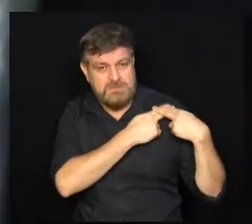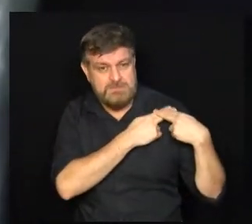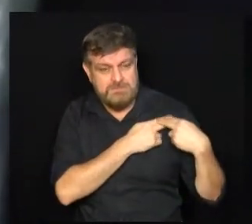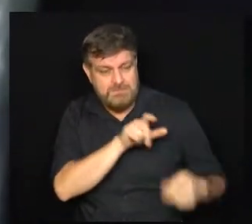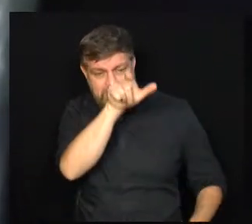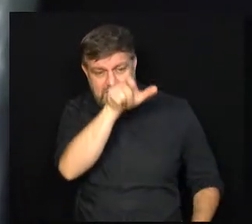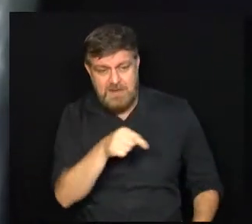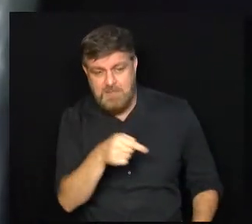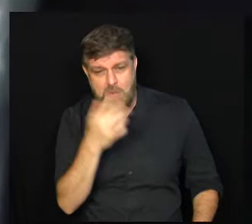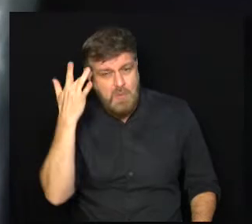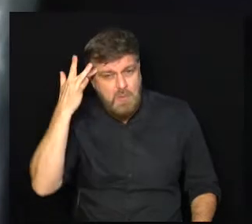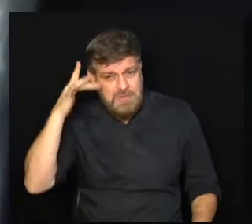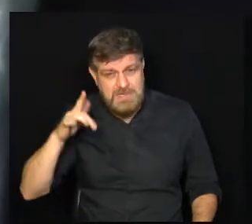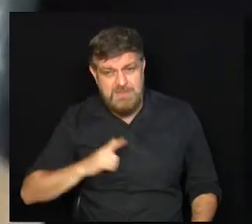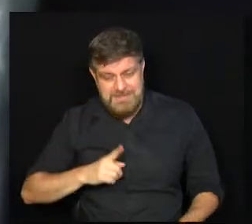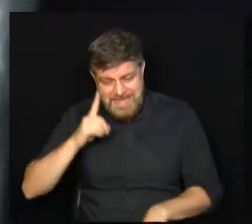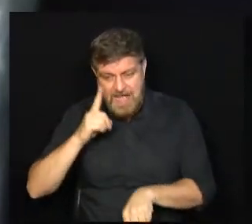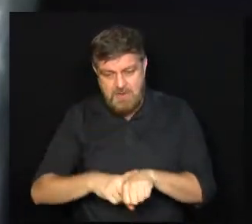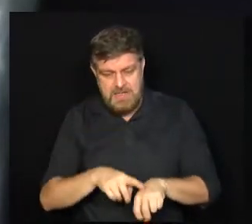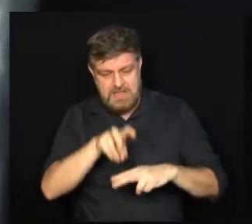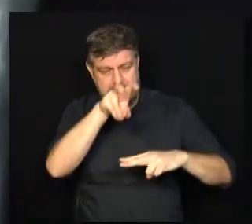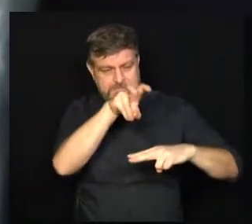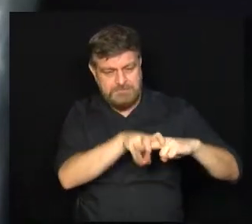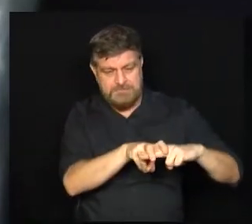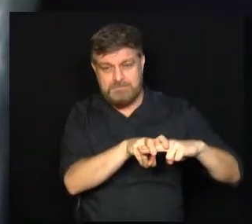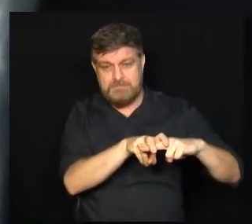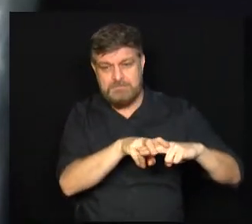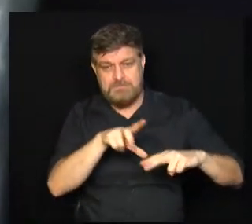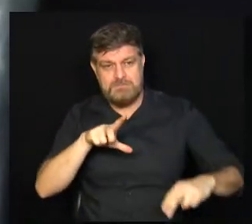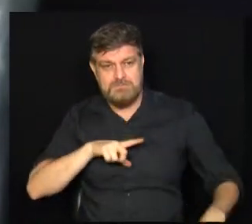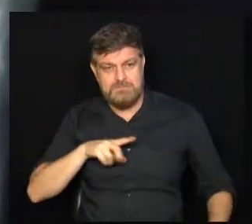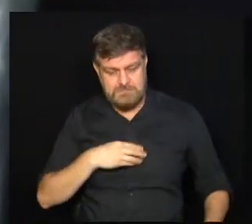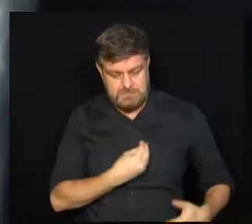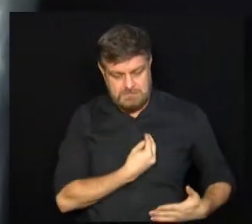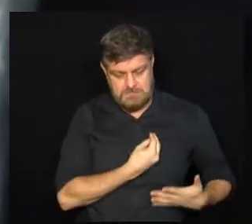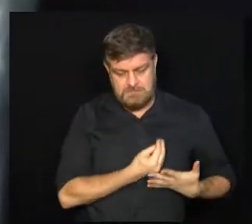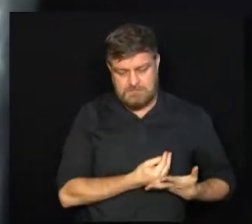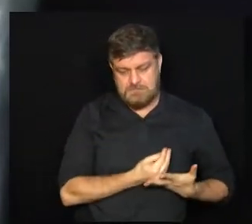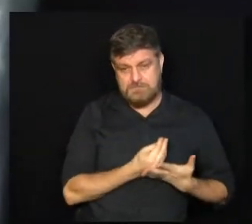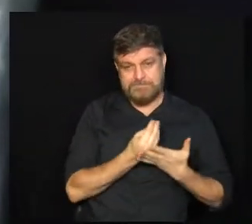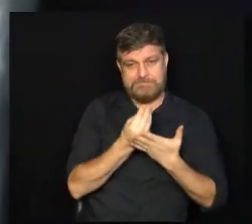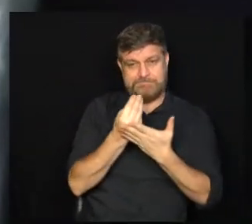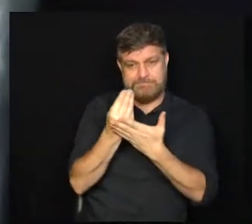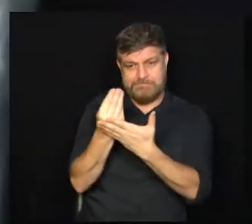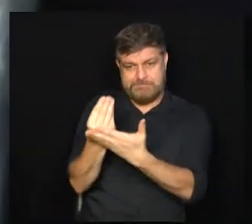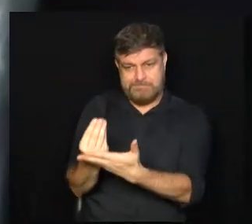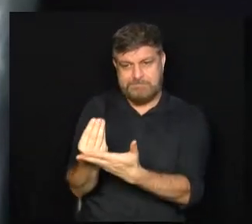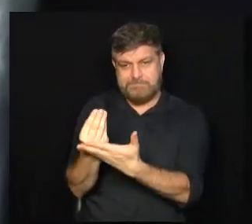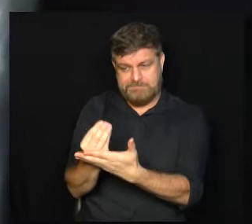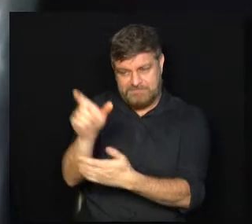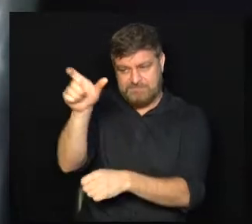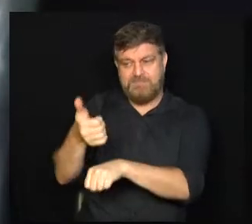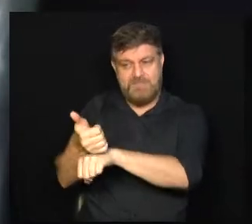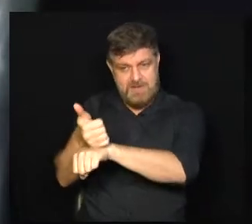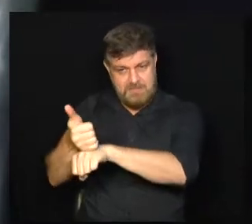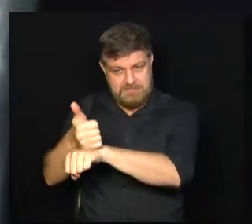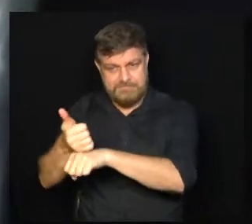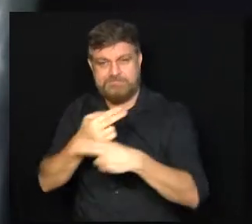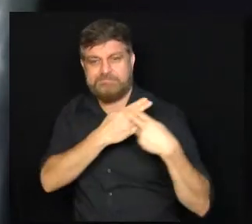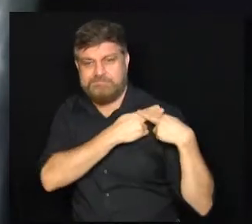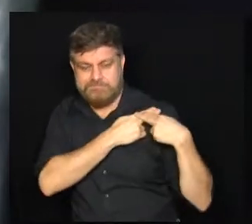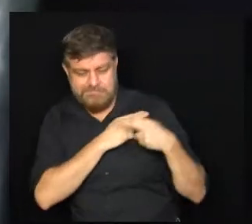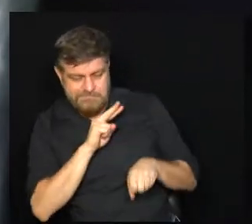não sabe, mas quando ele embarca, ele entrega, né, Débora, a vida dele na mão desses profissionais.